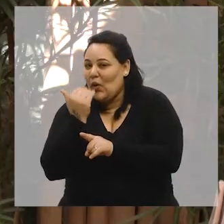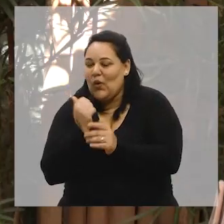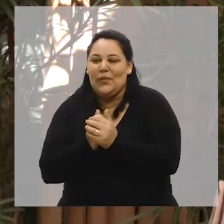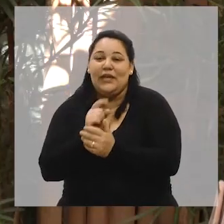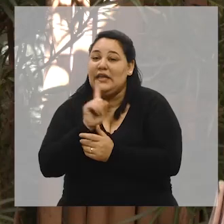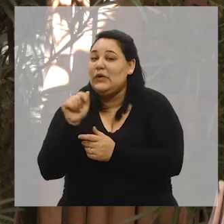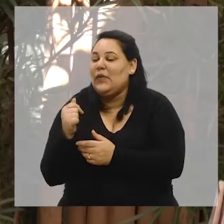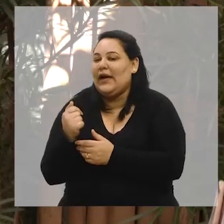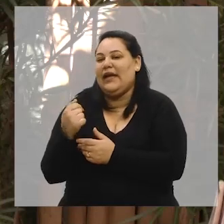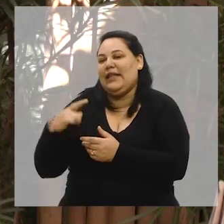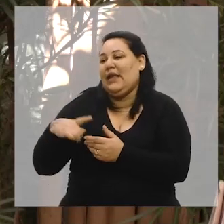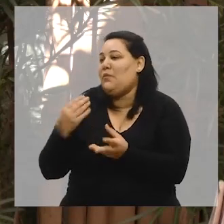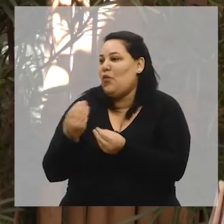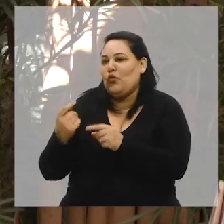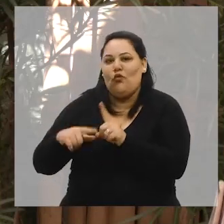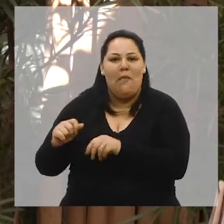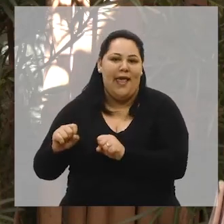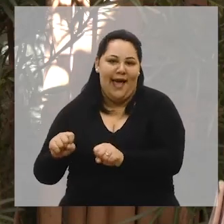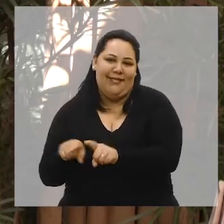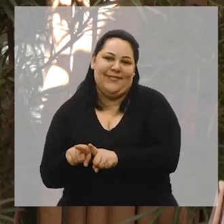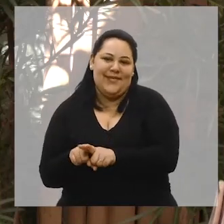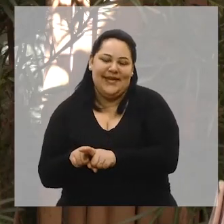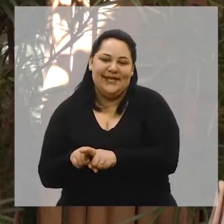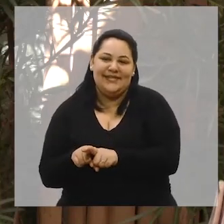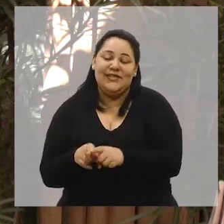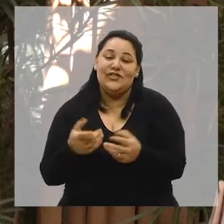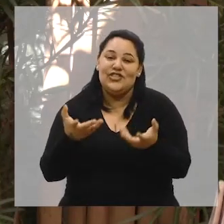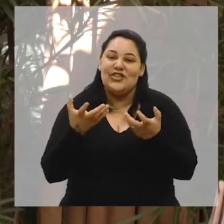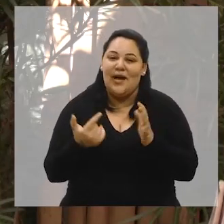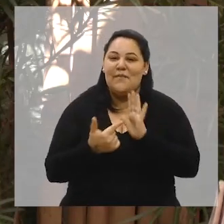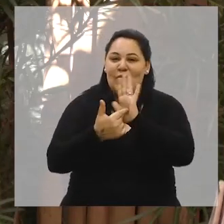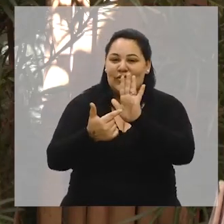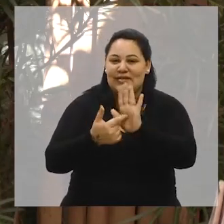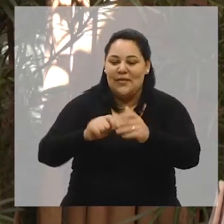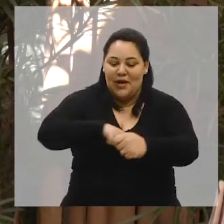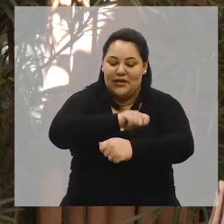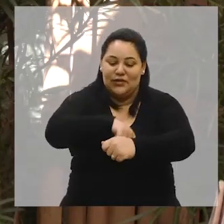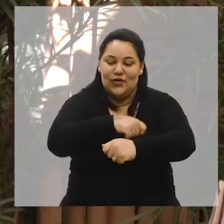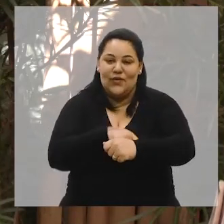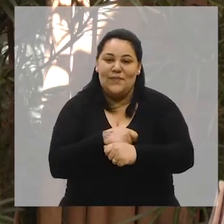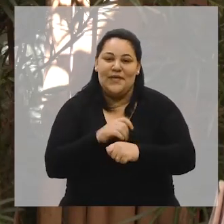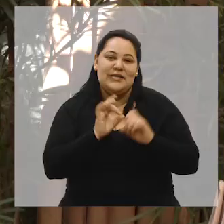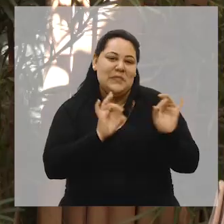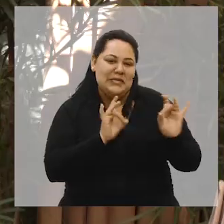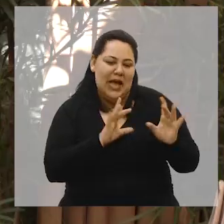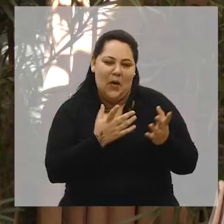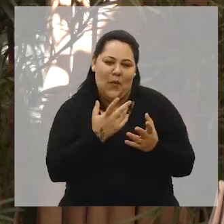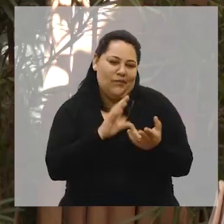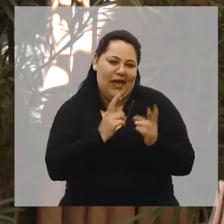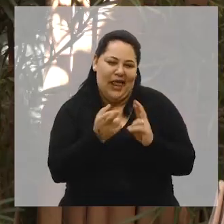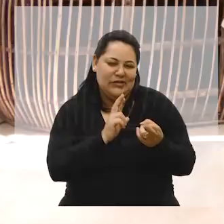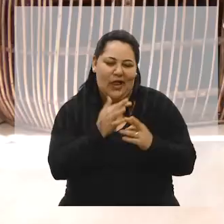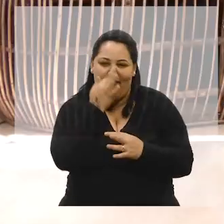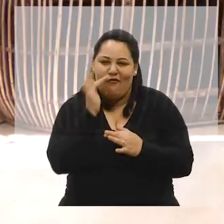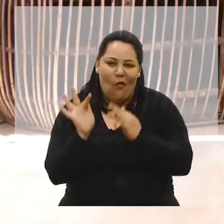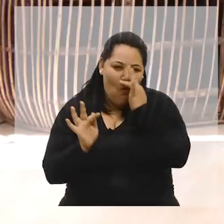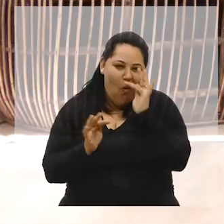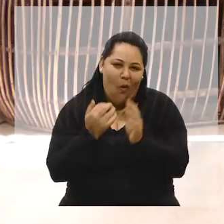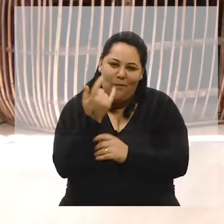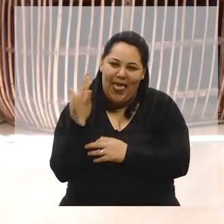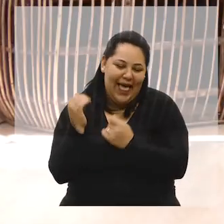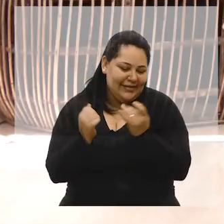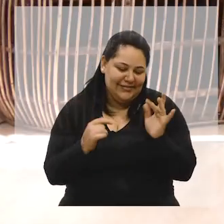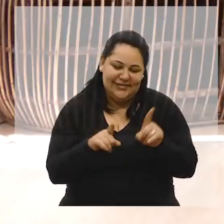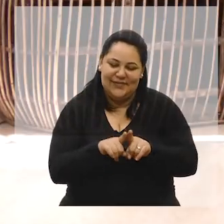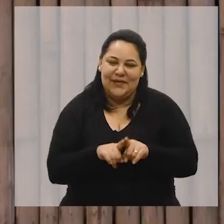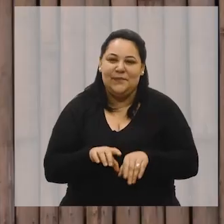convencionais. Então, a gente está tentando buscar mais esse outro lado dessa gastronomia, né? Que legal. Tu utiliza